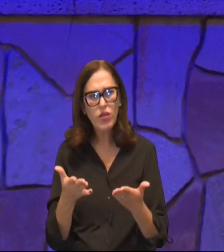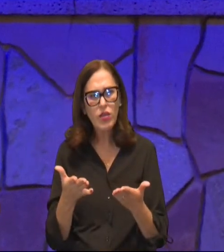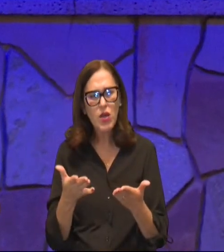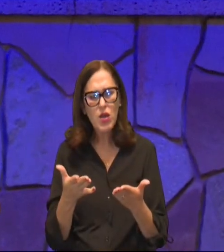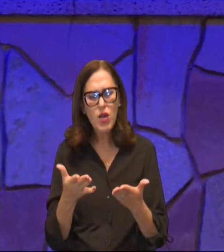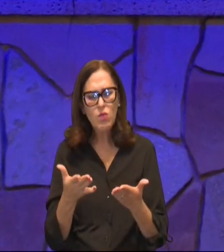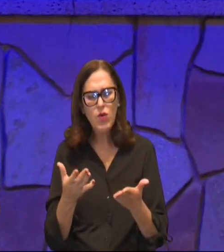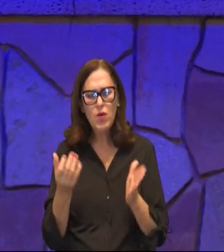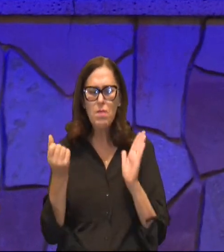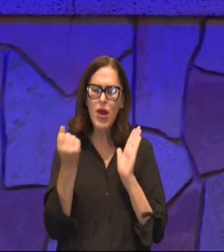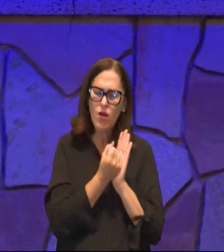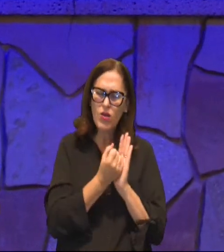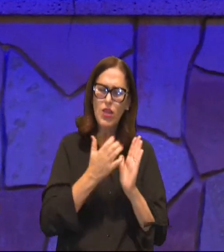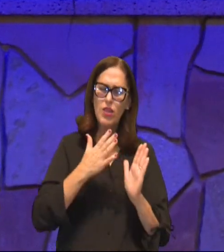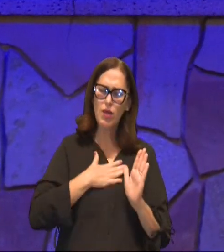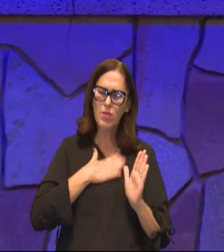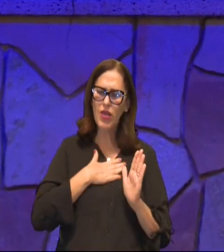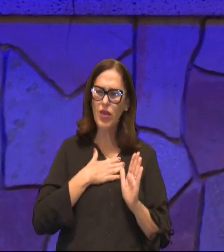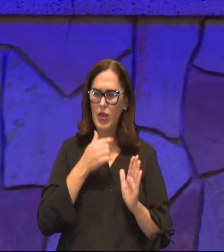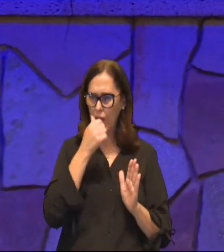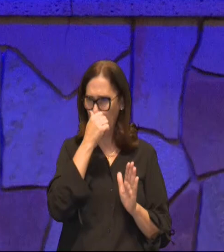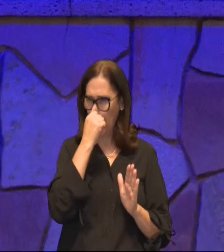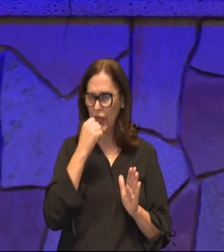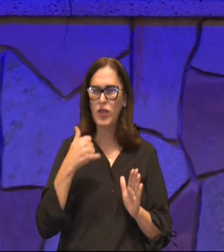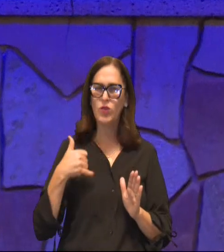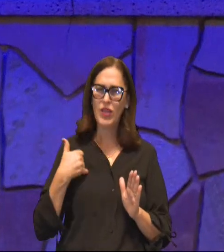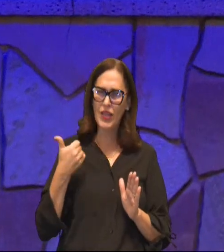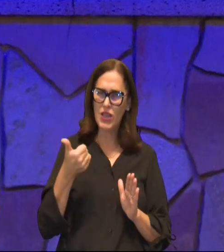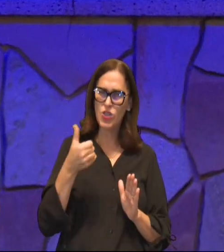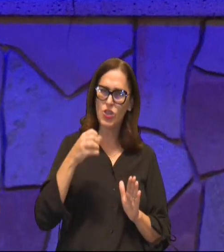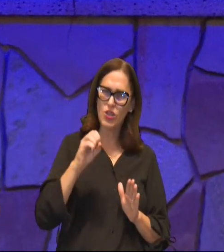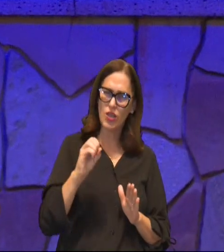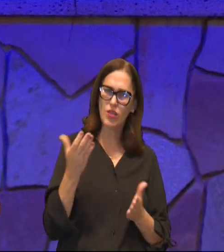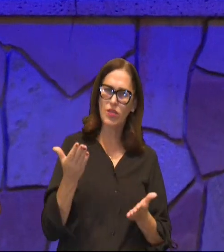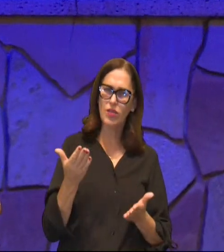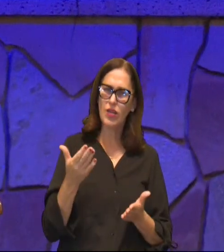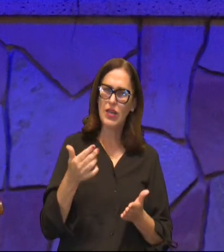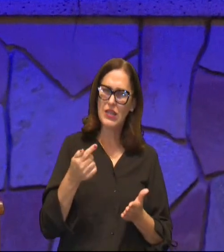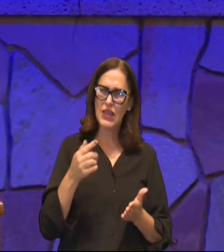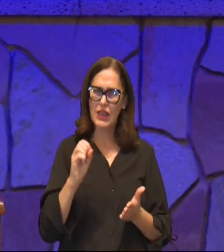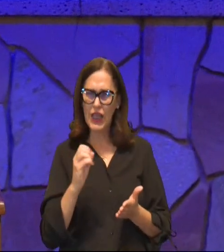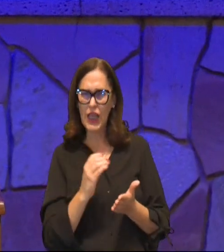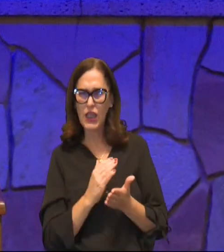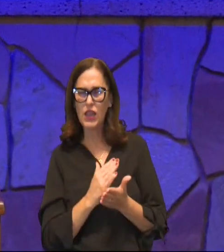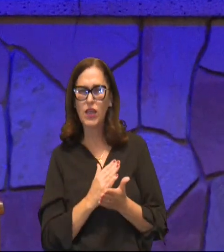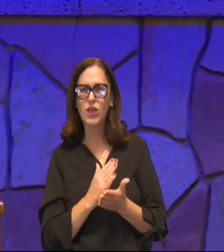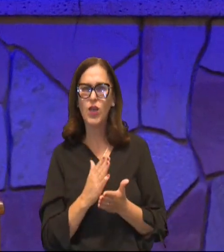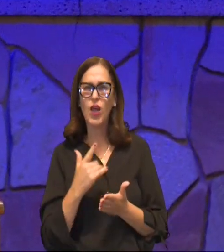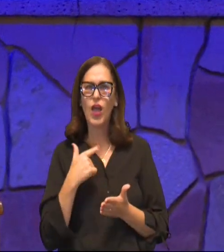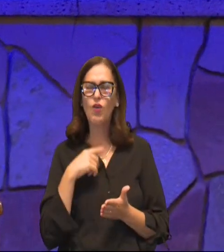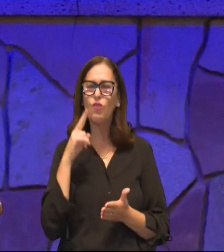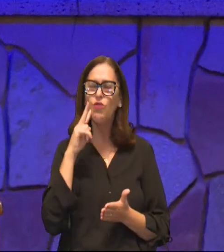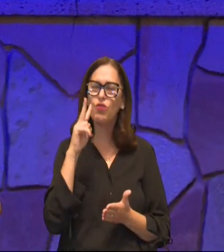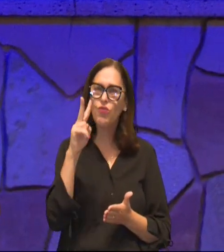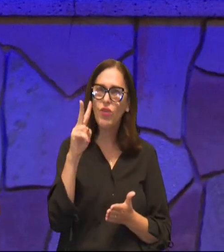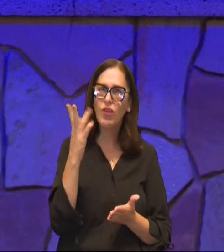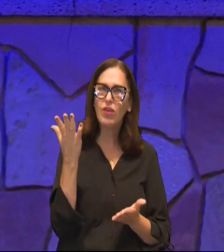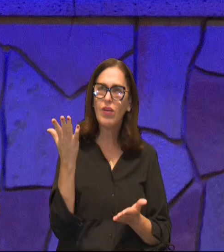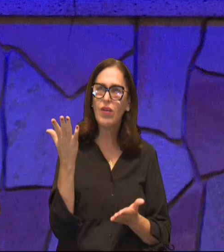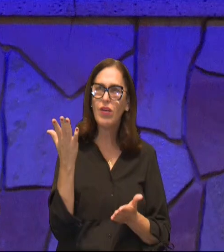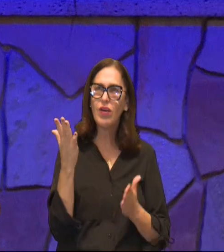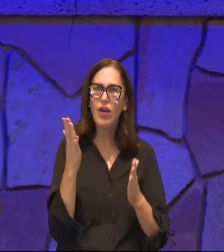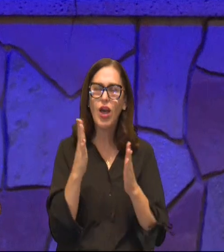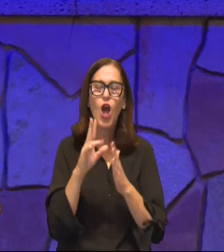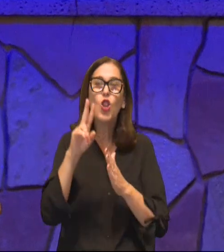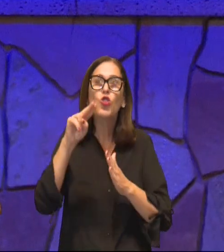marcado a sua vida, como na década de 60 para início de 70, eu quando olhava para esse robô,